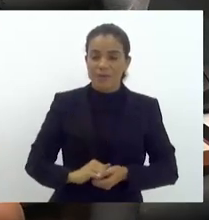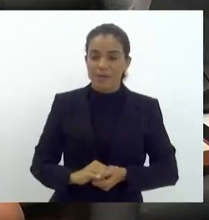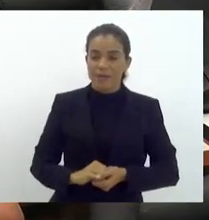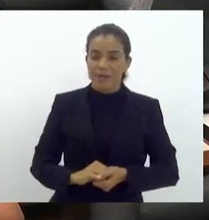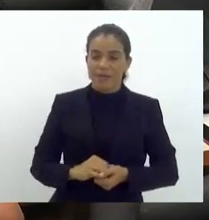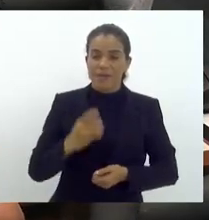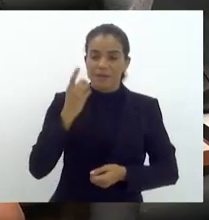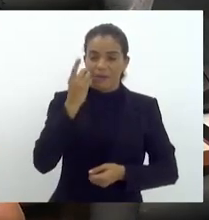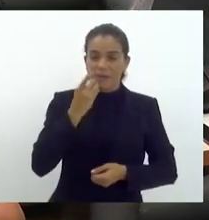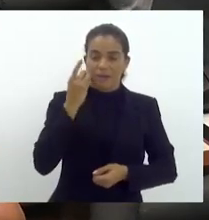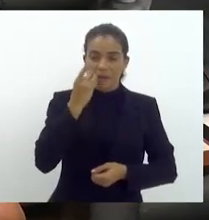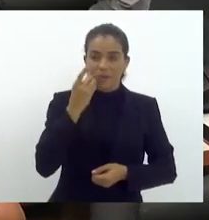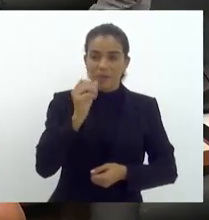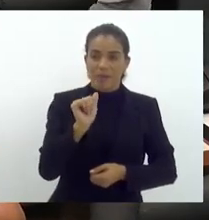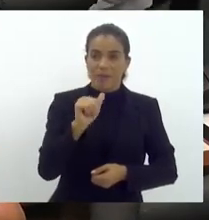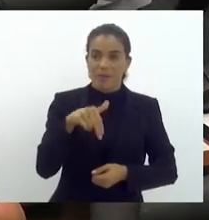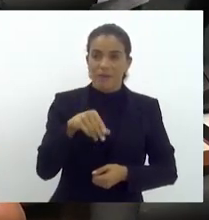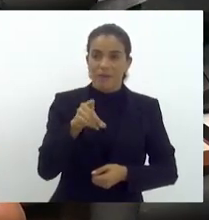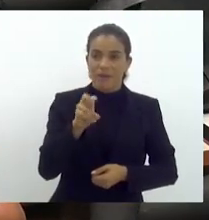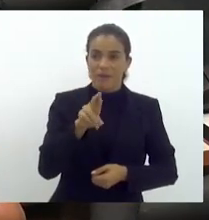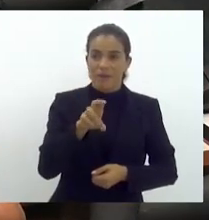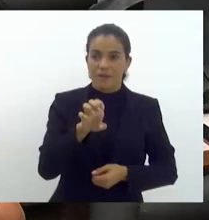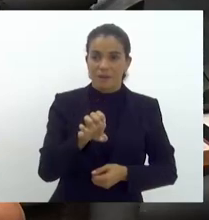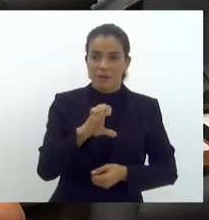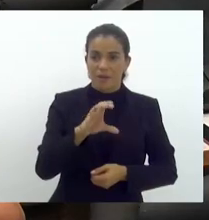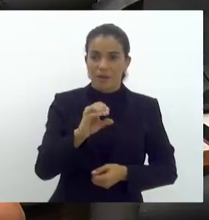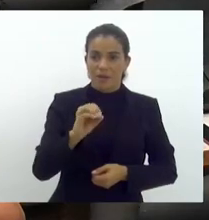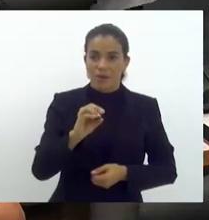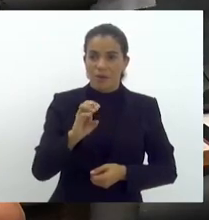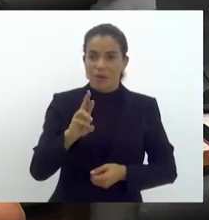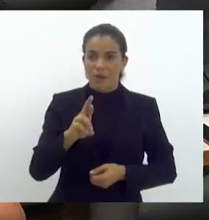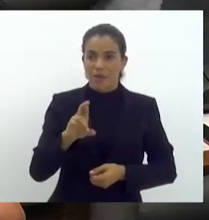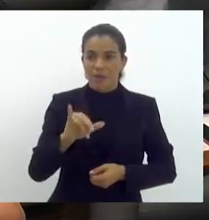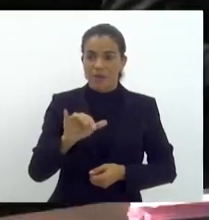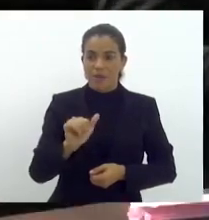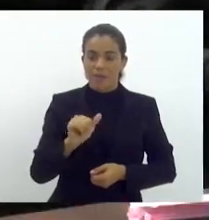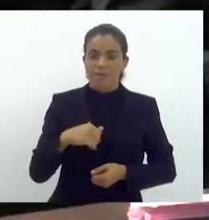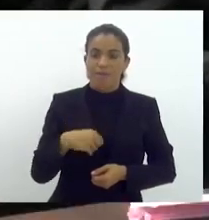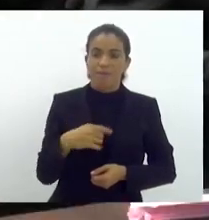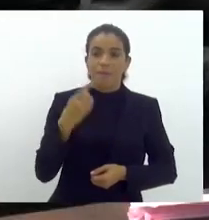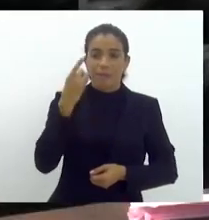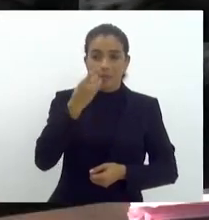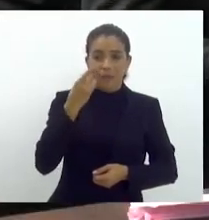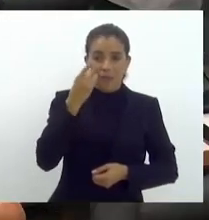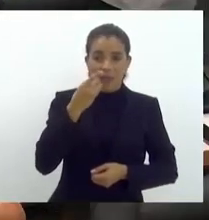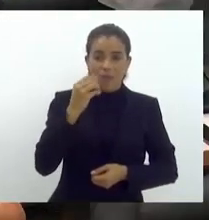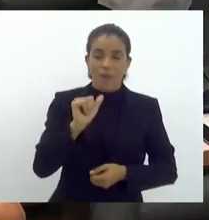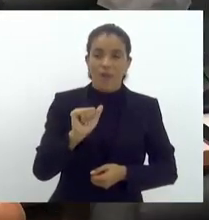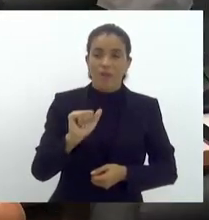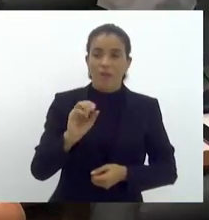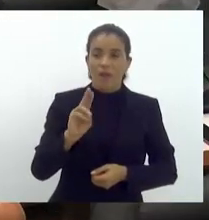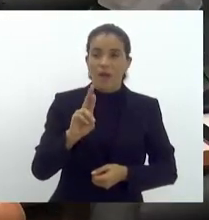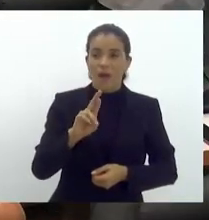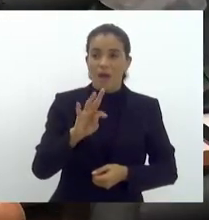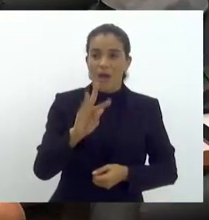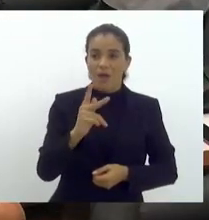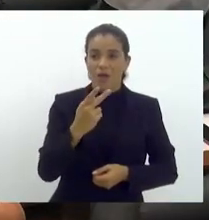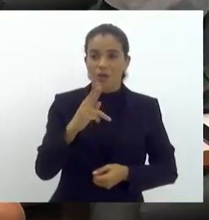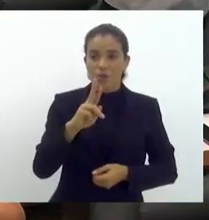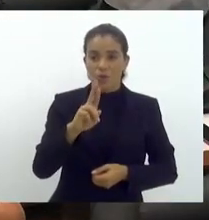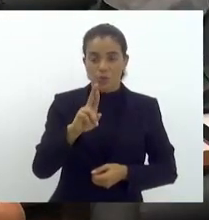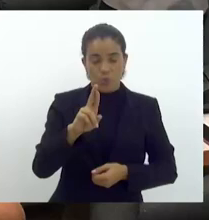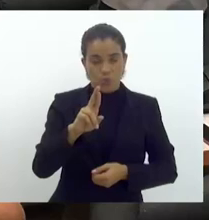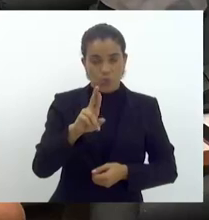Deputado André Correia sim Presidente Deputado Arthur Monteiro